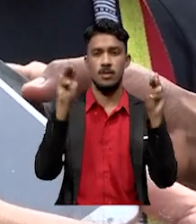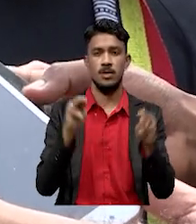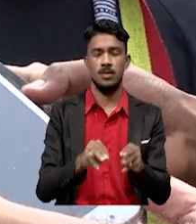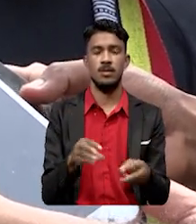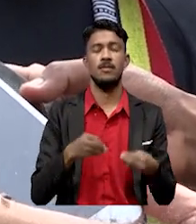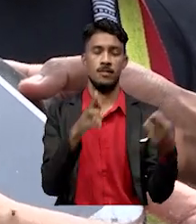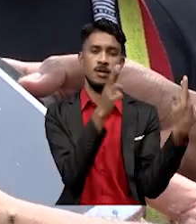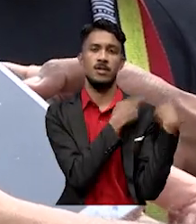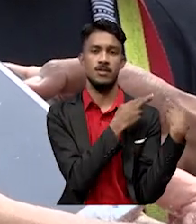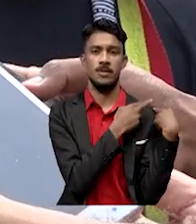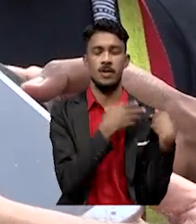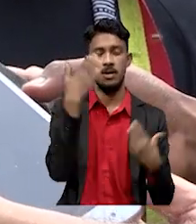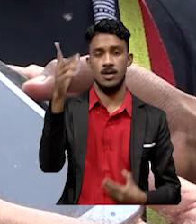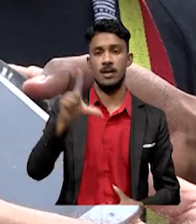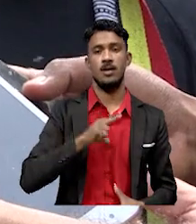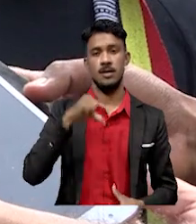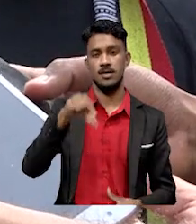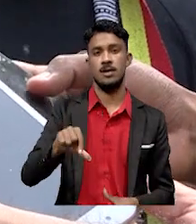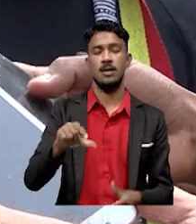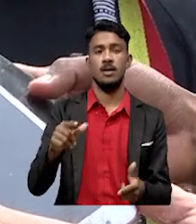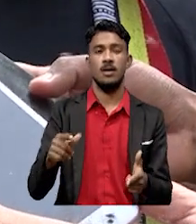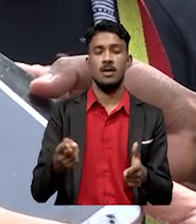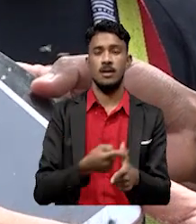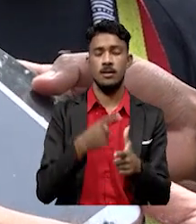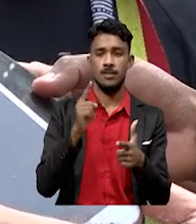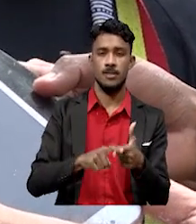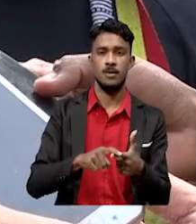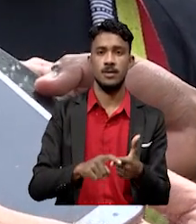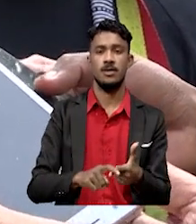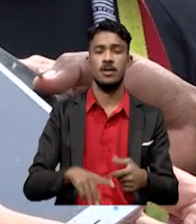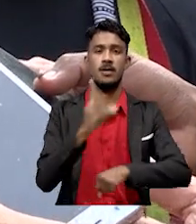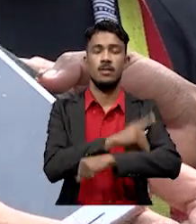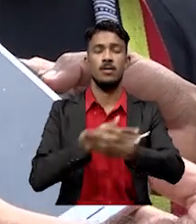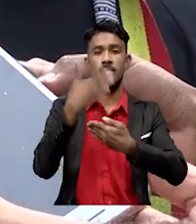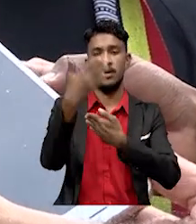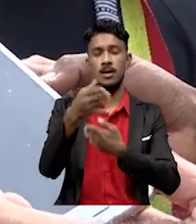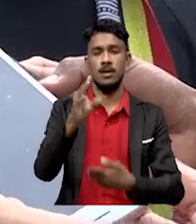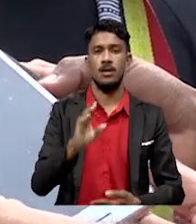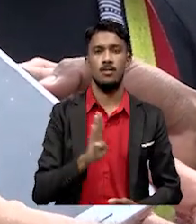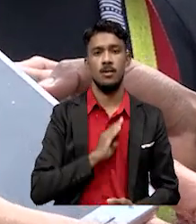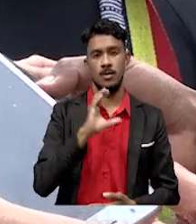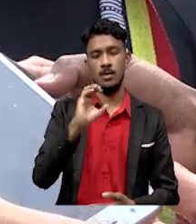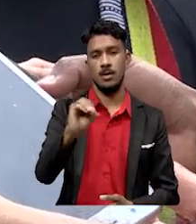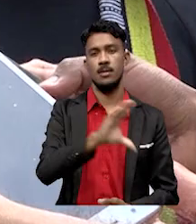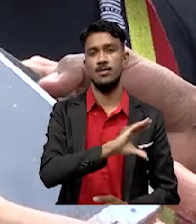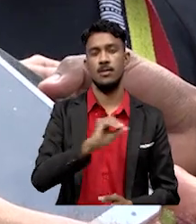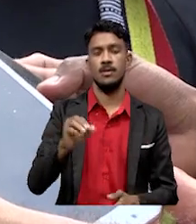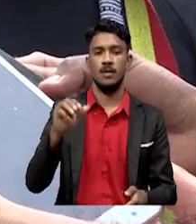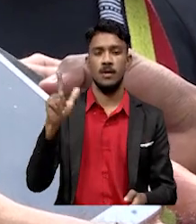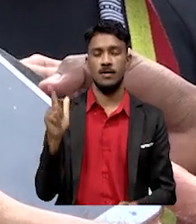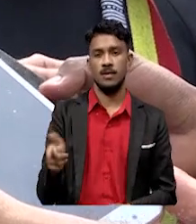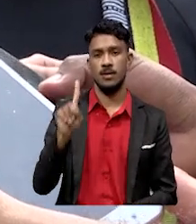iha Liksa bayrua iha konferensia digital iha Babanaro depois iha di